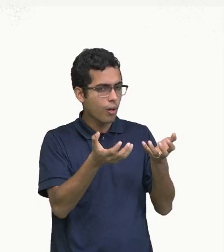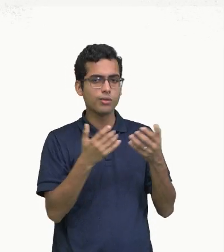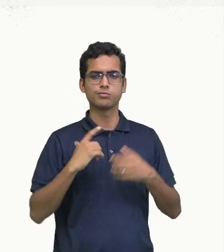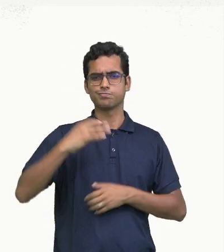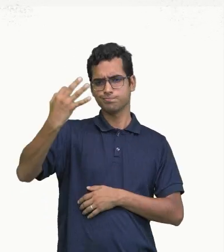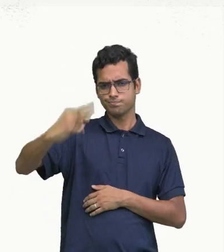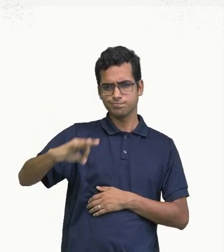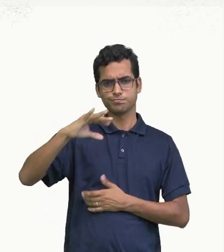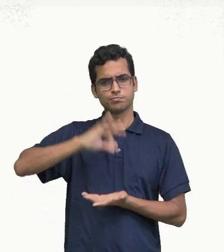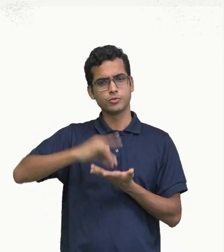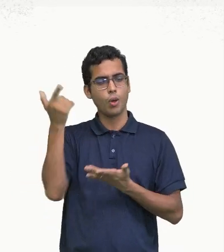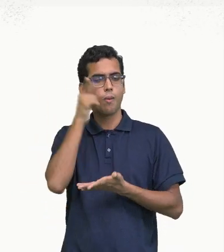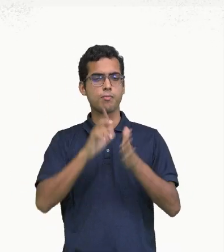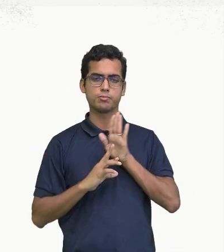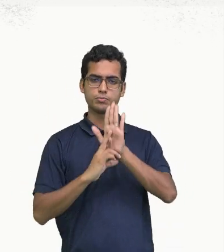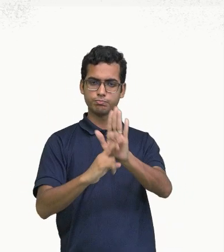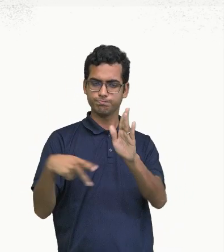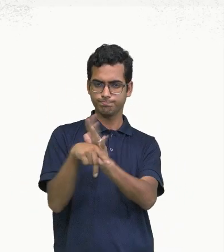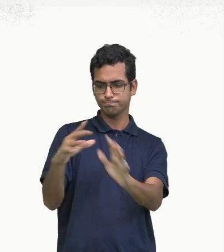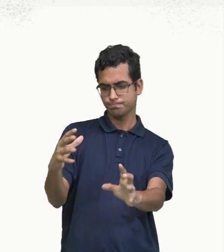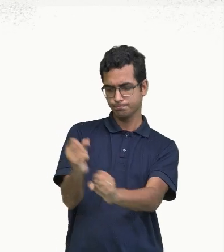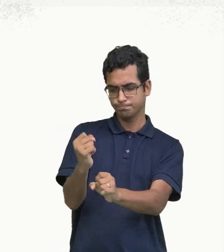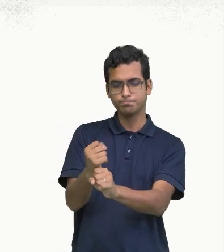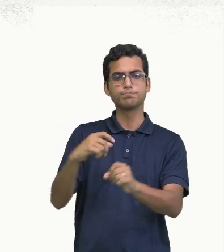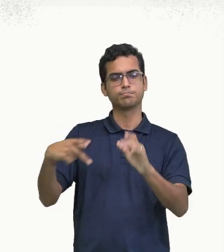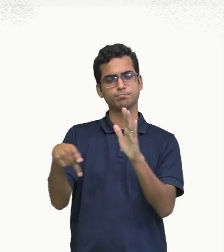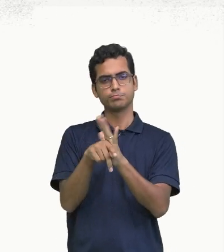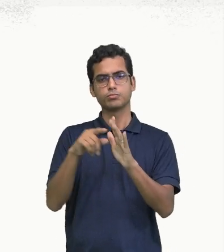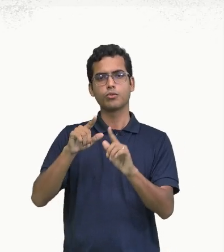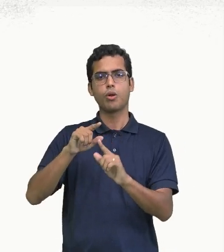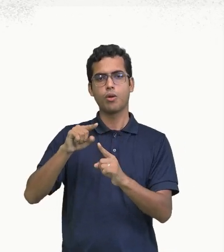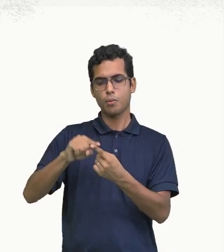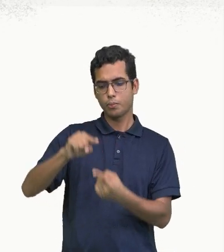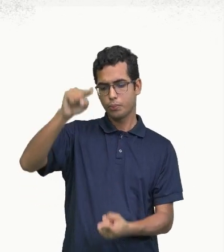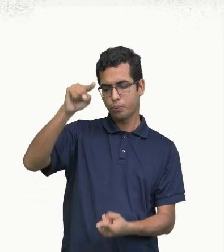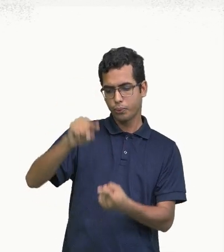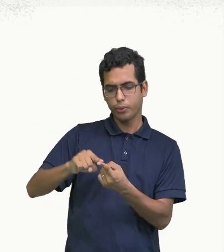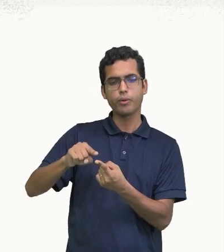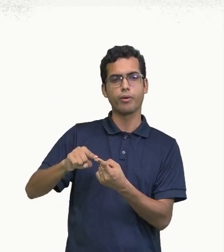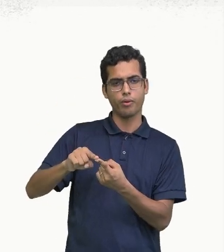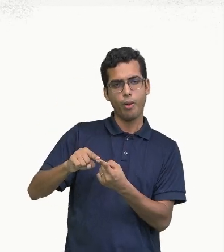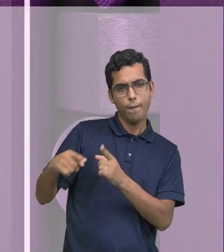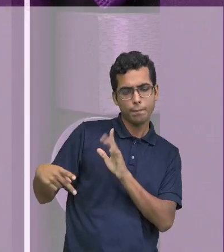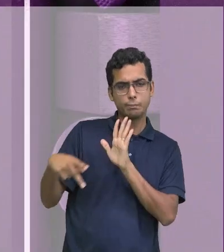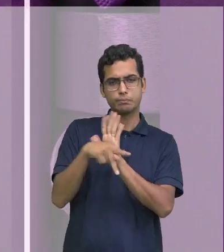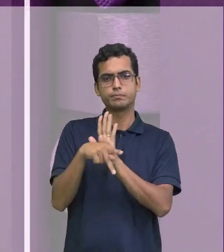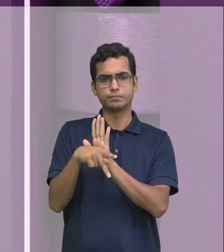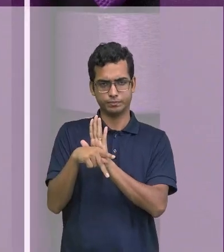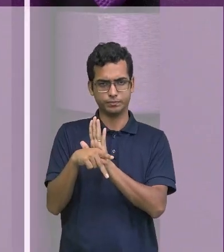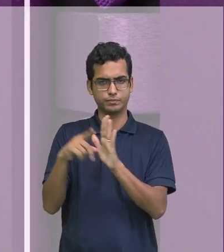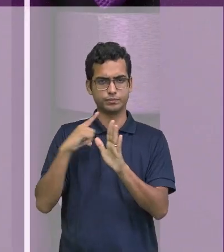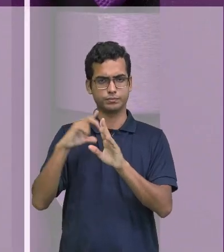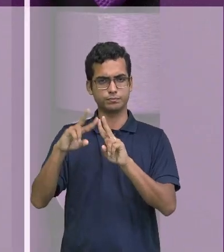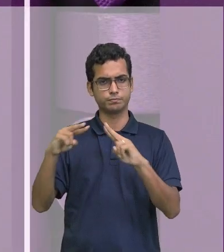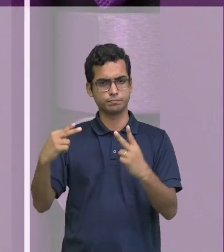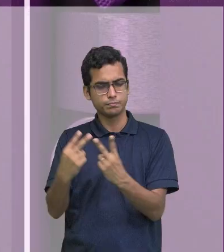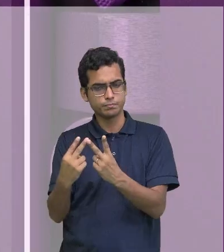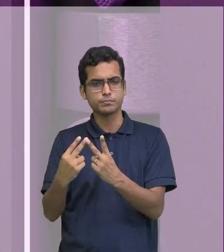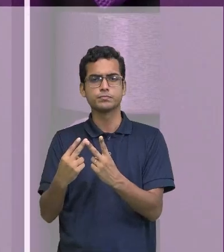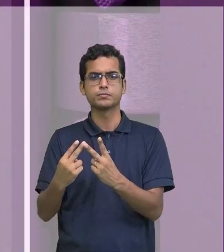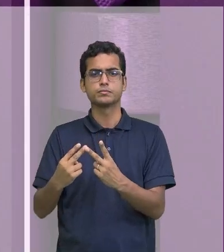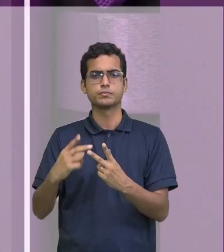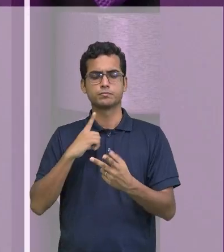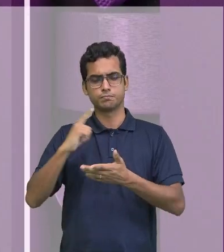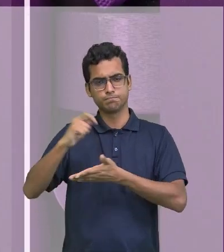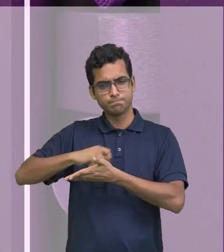da representação do cálculo da unidade de medida que representa a capacidade, ok? Então é interessante que você faça essa